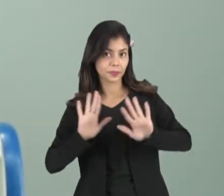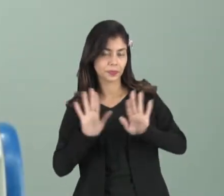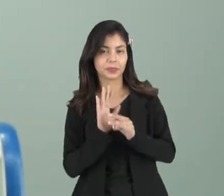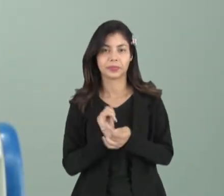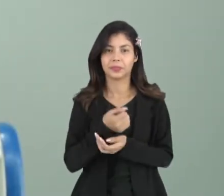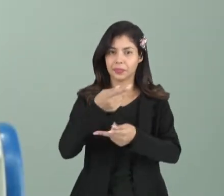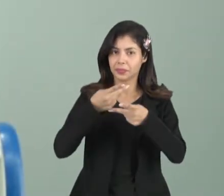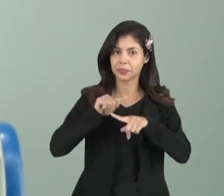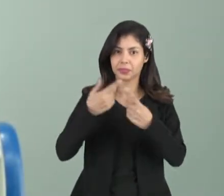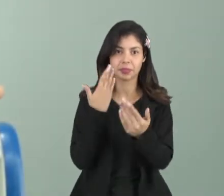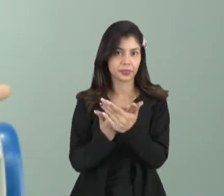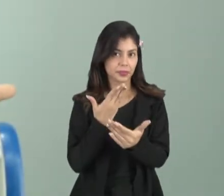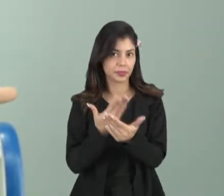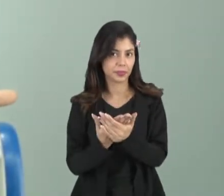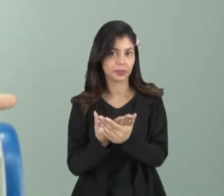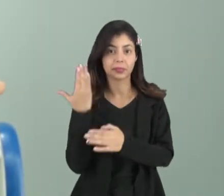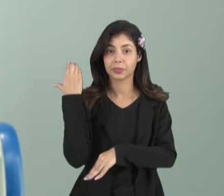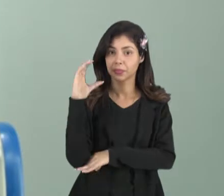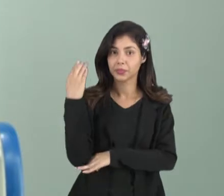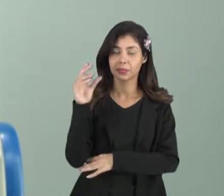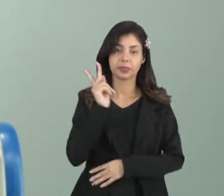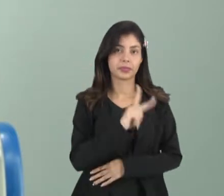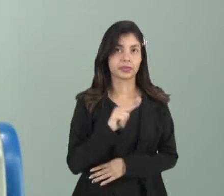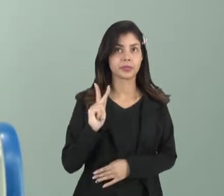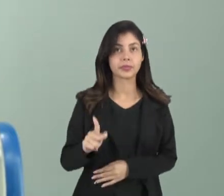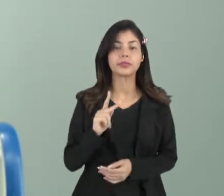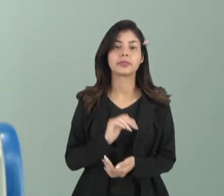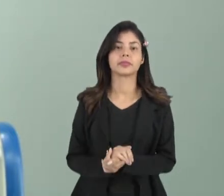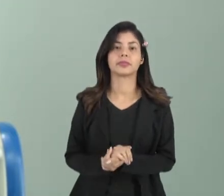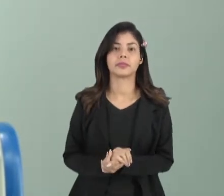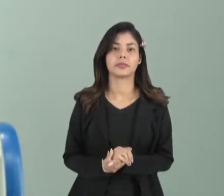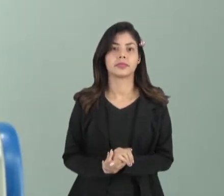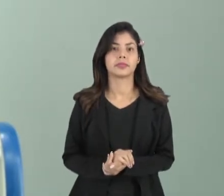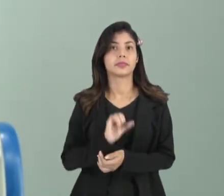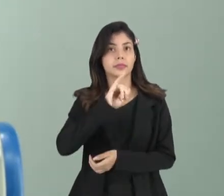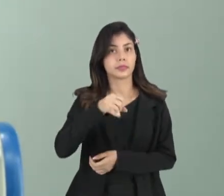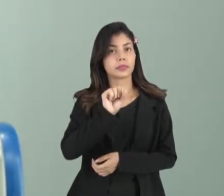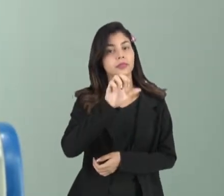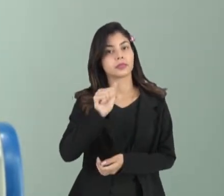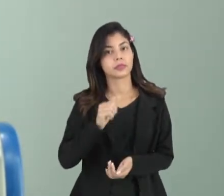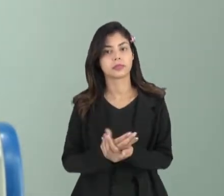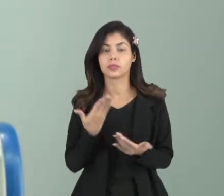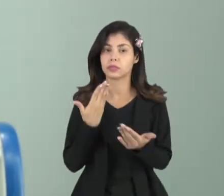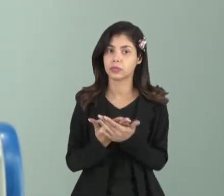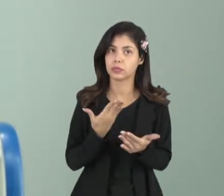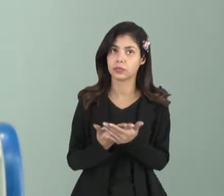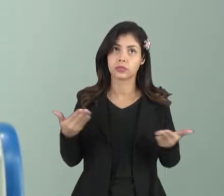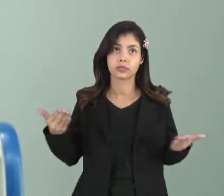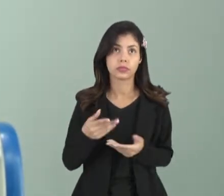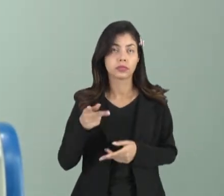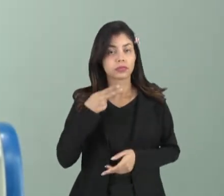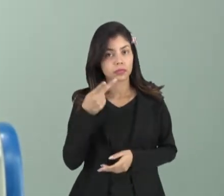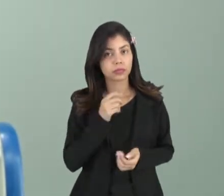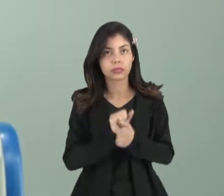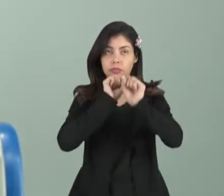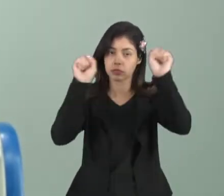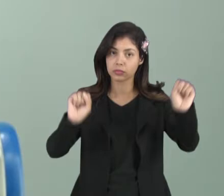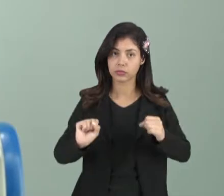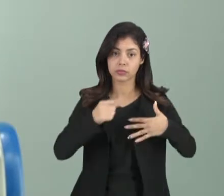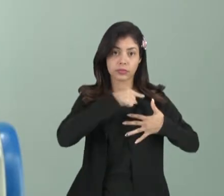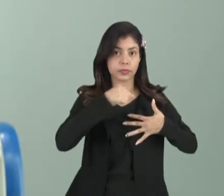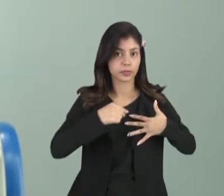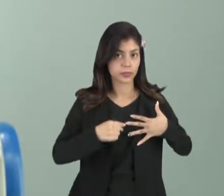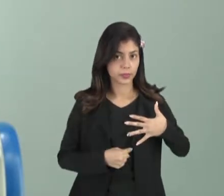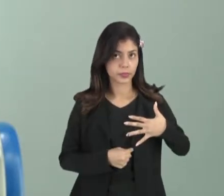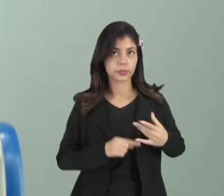Olá, bem-vindos a mais uma aula de ciências. Eu sou a professora Jéssica. Na aula de hoje, nós iremos conversar aí sobre o sistema